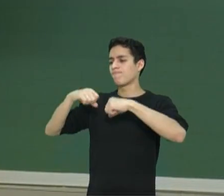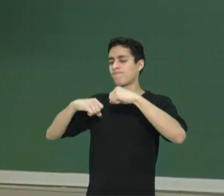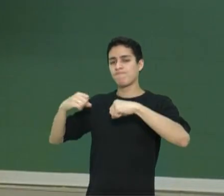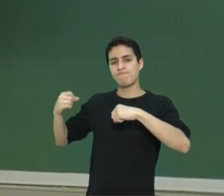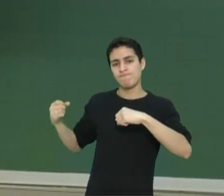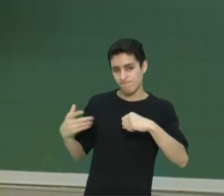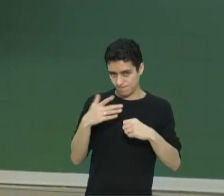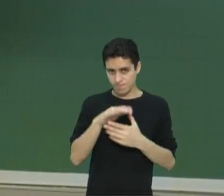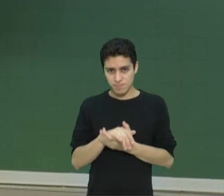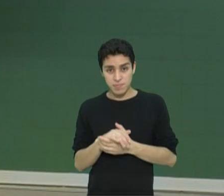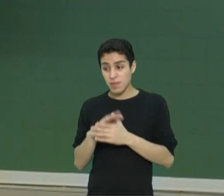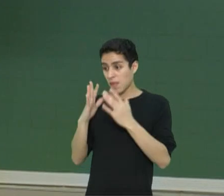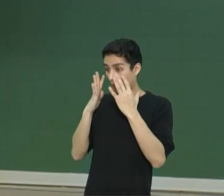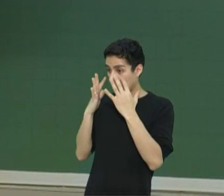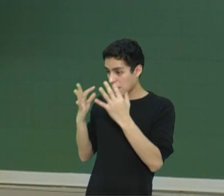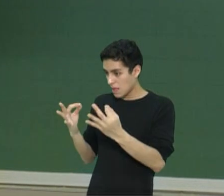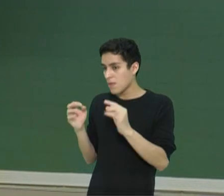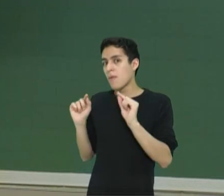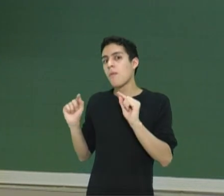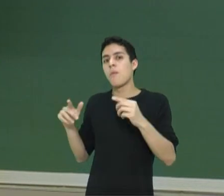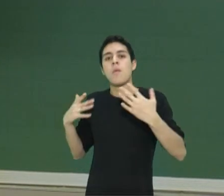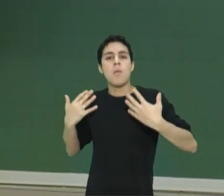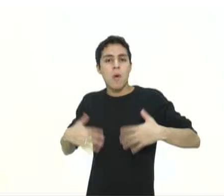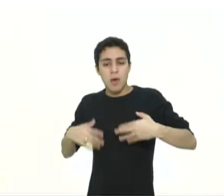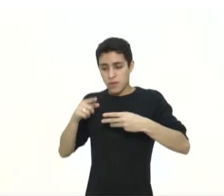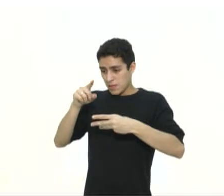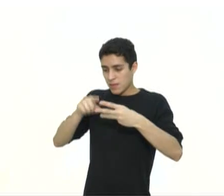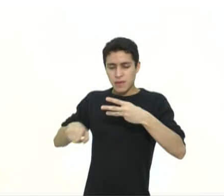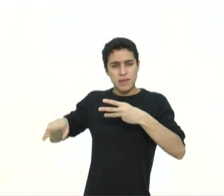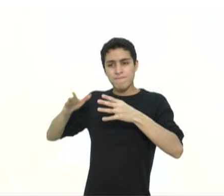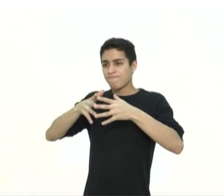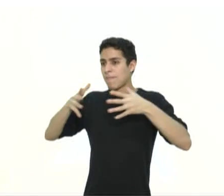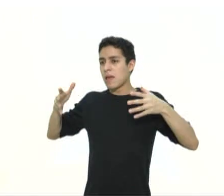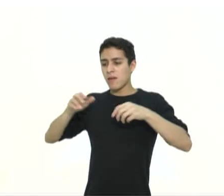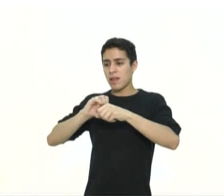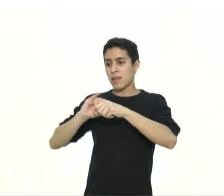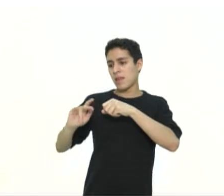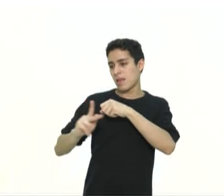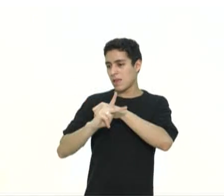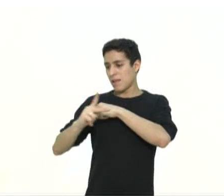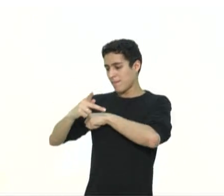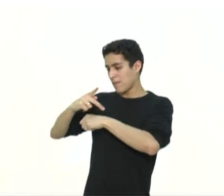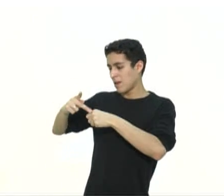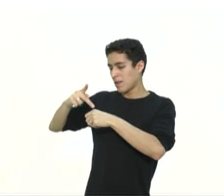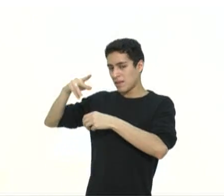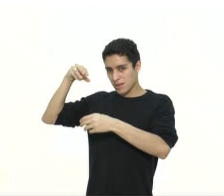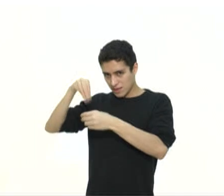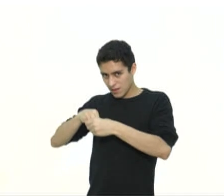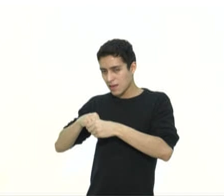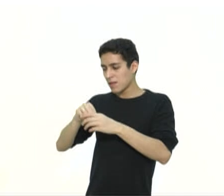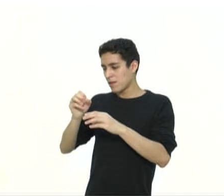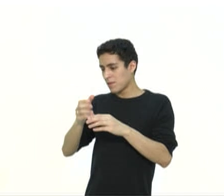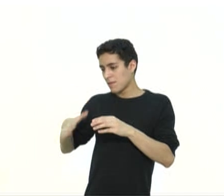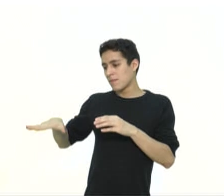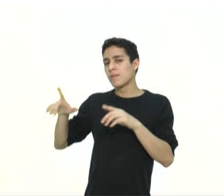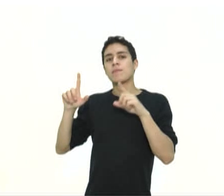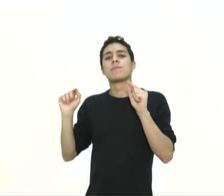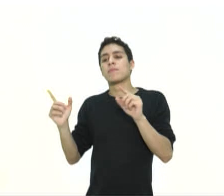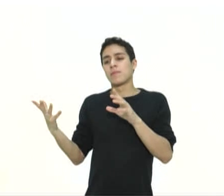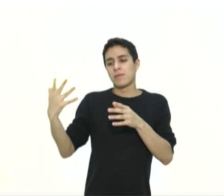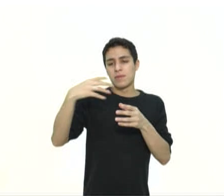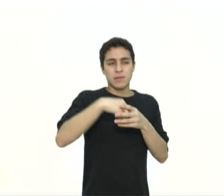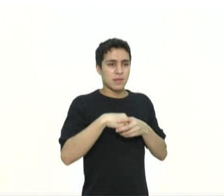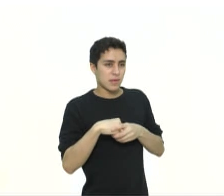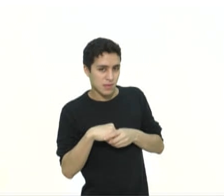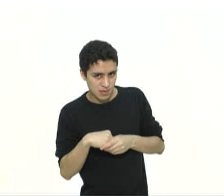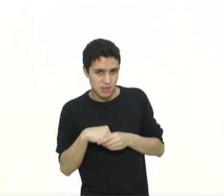continente É destaque para a participação das três maiores Ilhas os três maiores países da Oceania fazem parte da